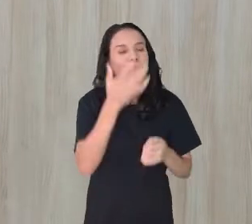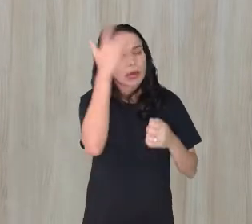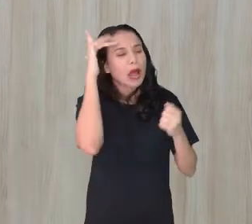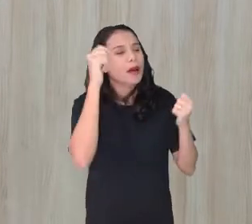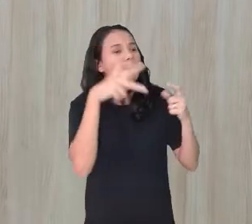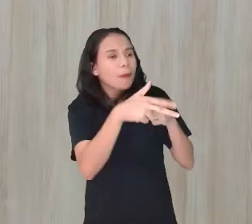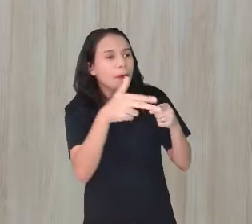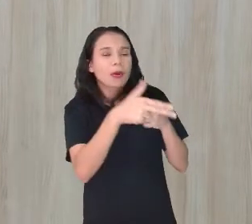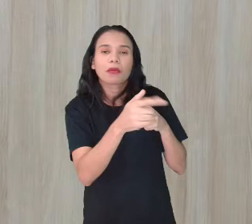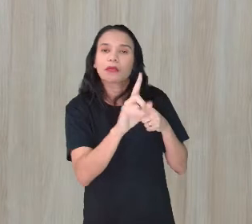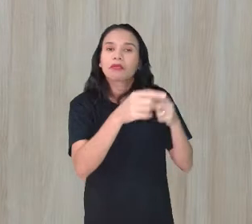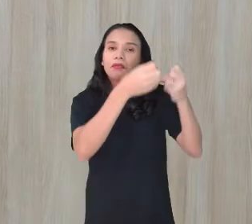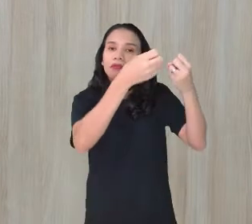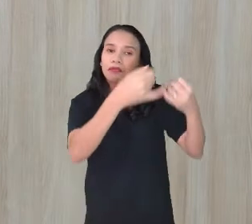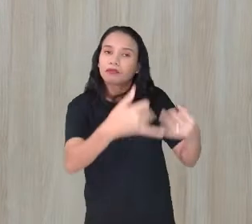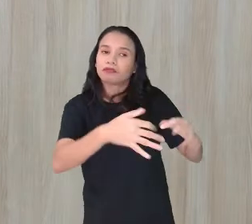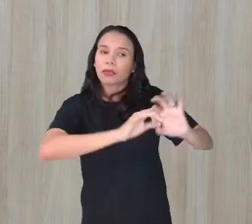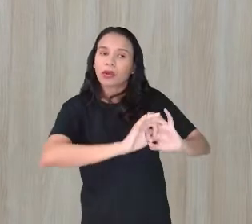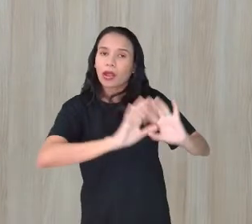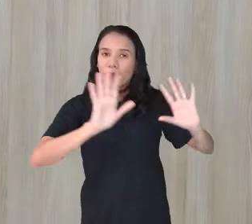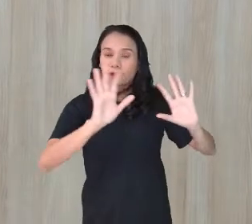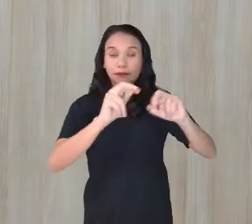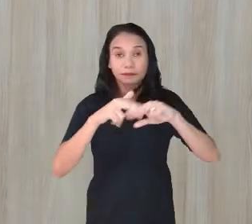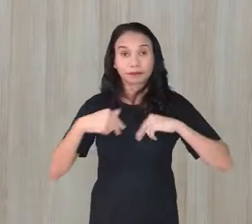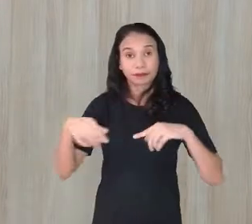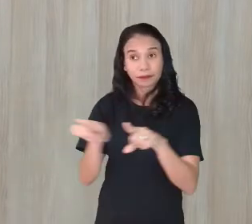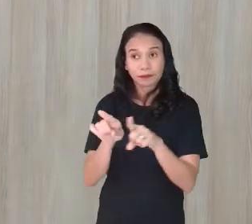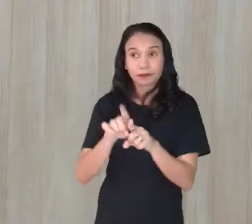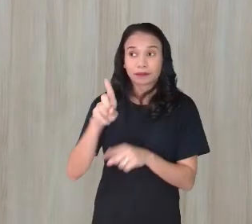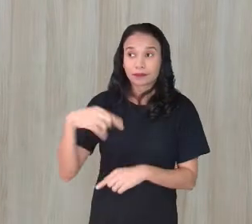utilizar. Outro ponto importante